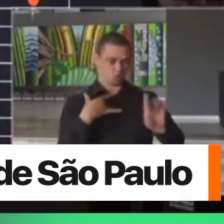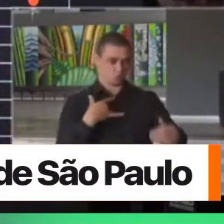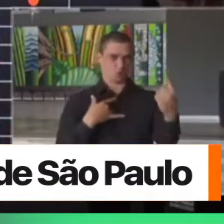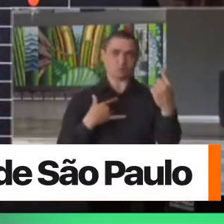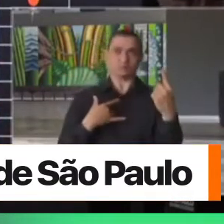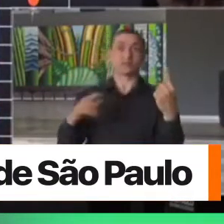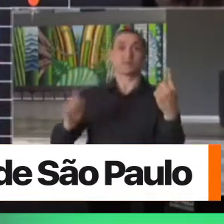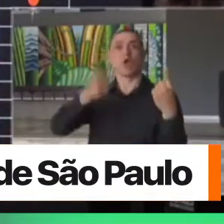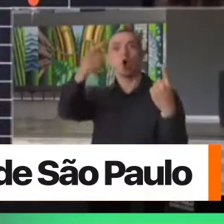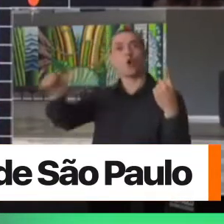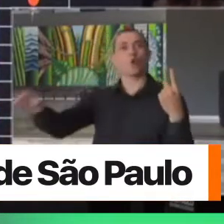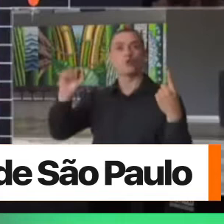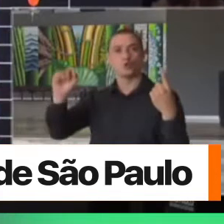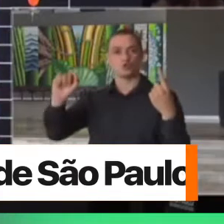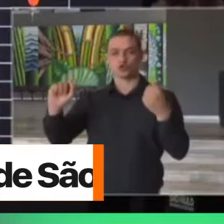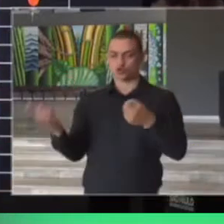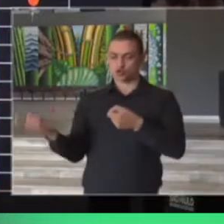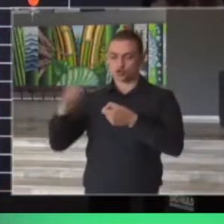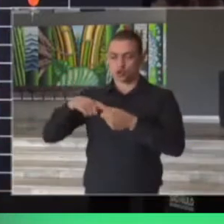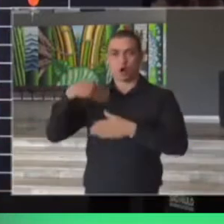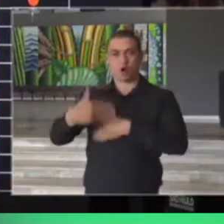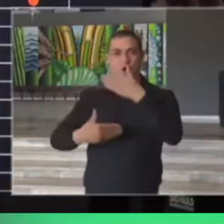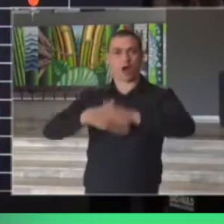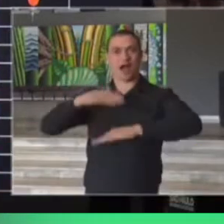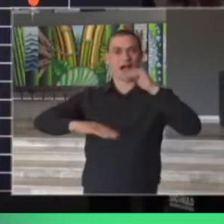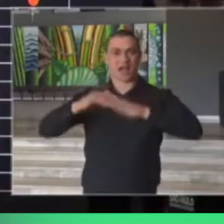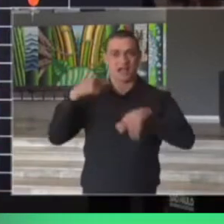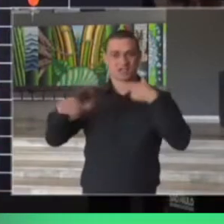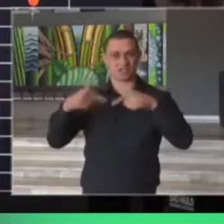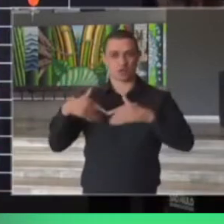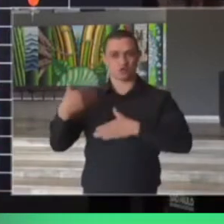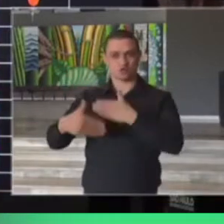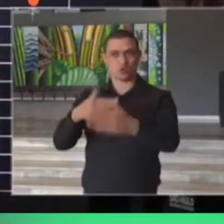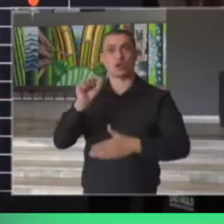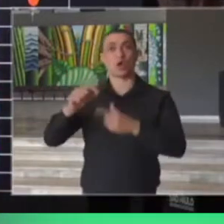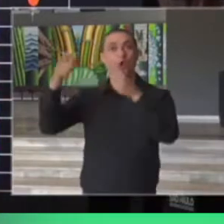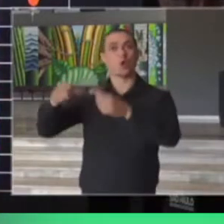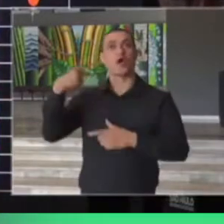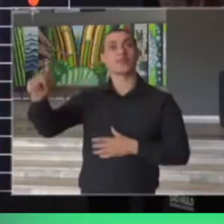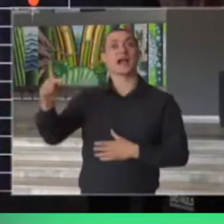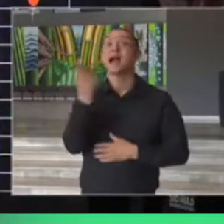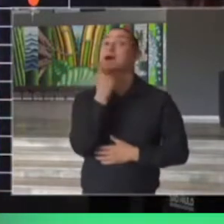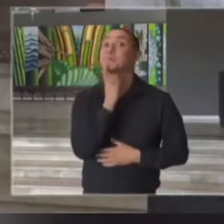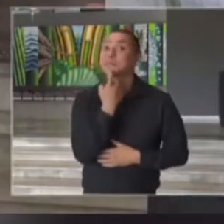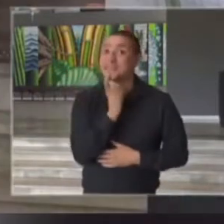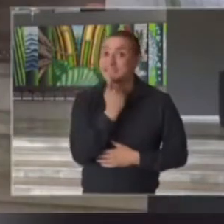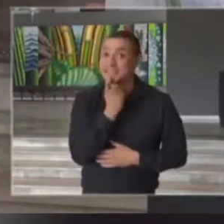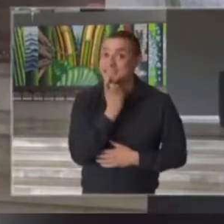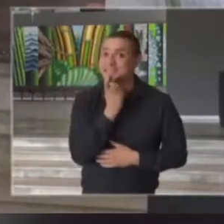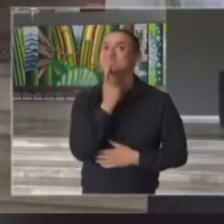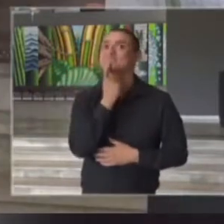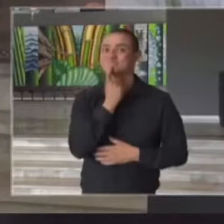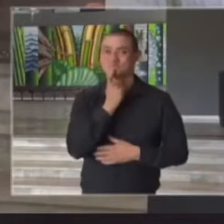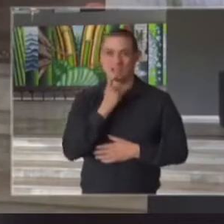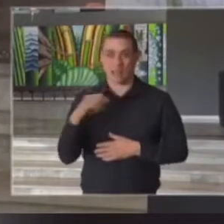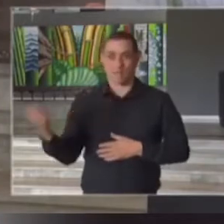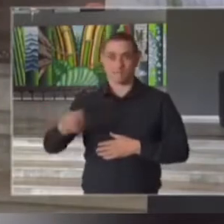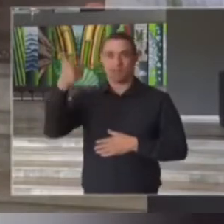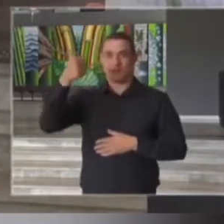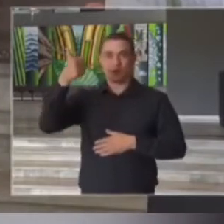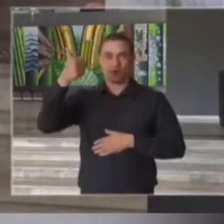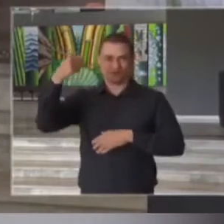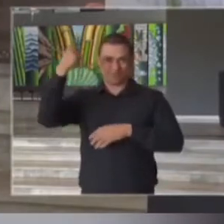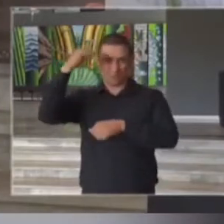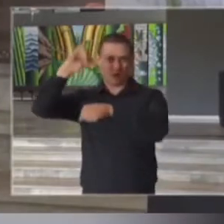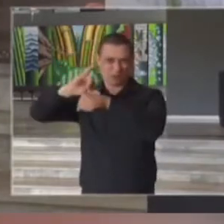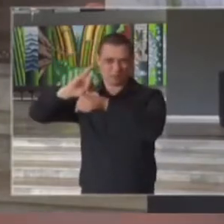mas também pelo ponto de vista da retomada gradual das atividades, que é a região de Campinas, né, que é a nossa segunda maior aglomerado